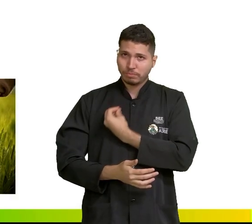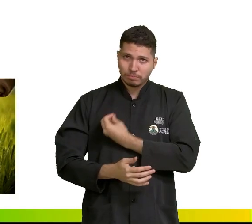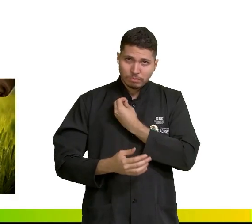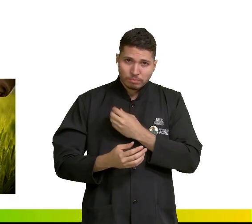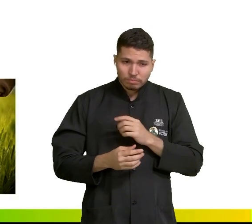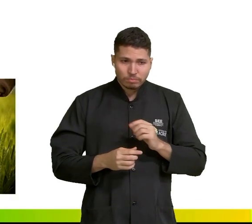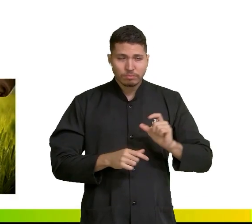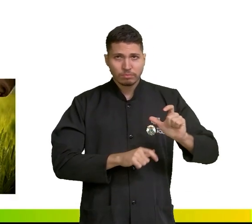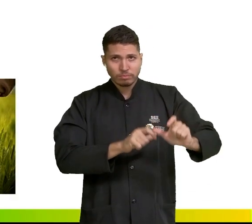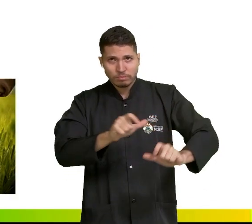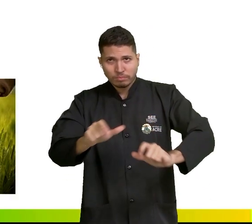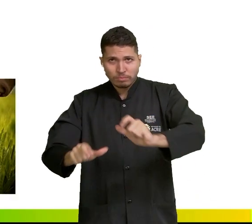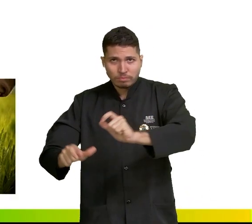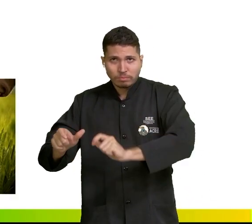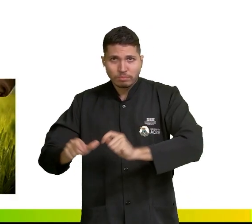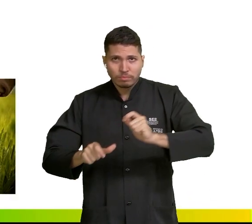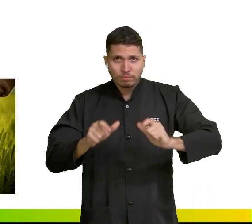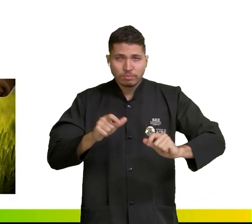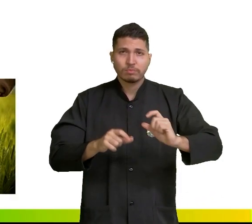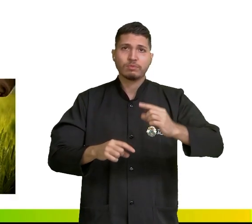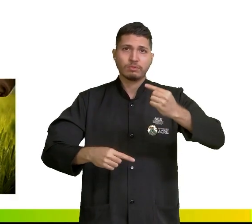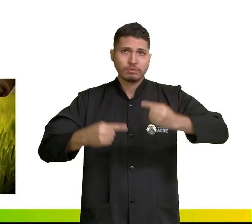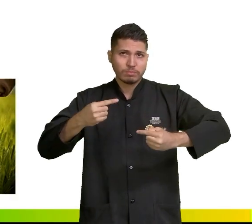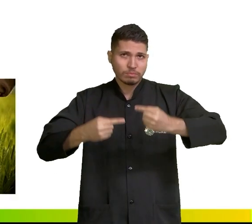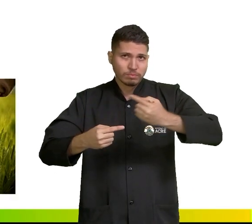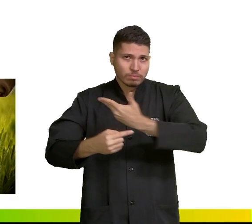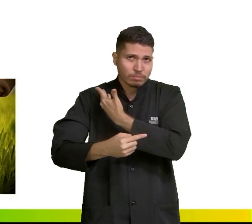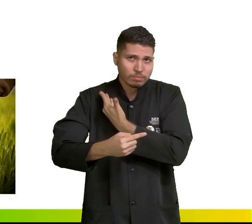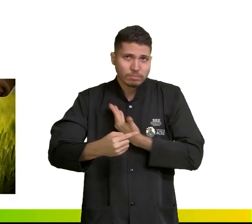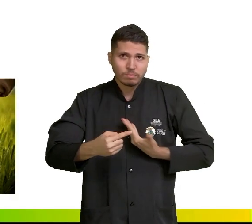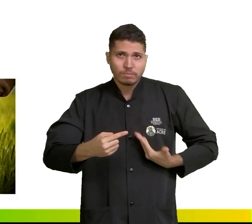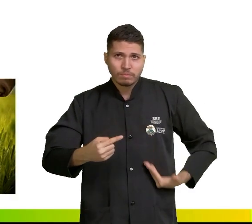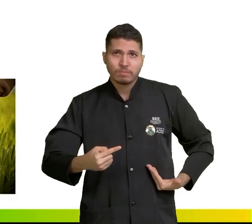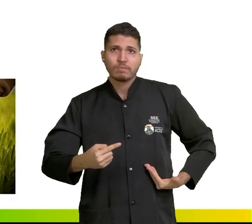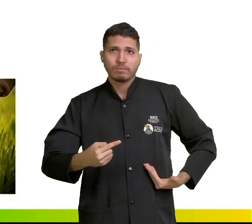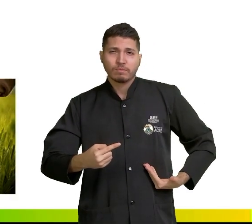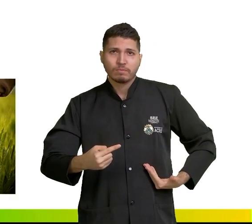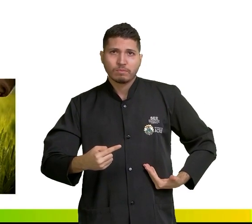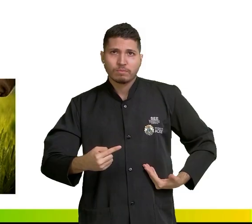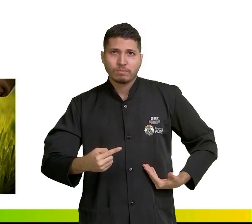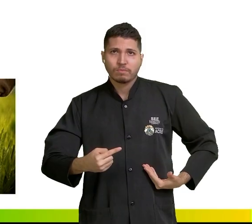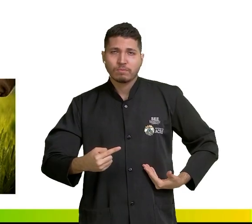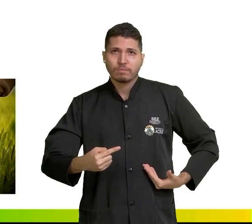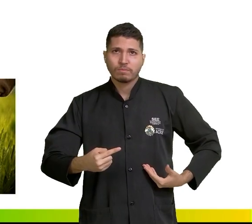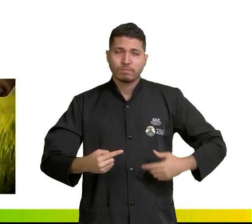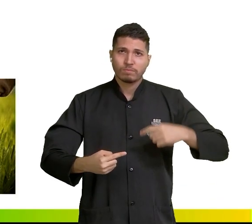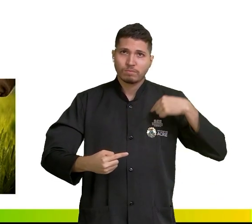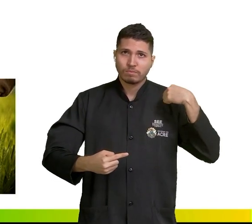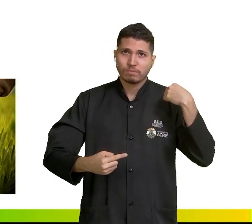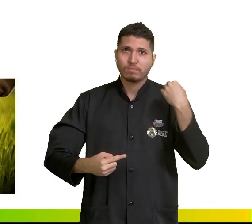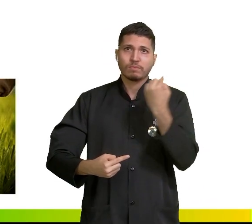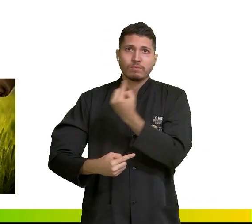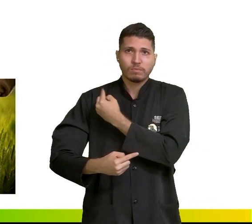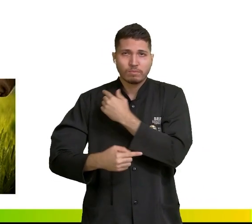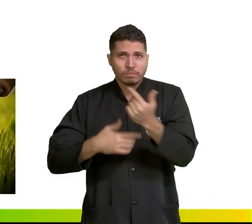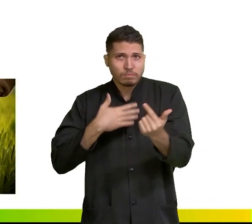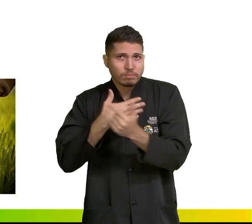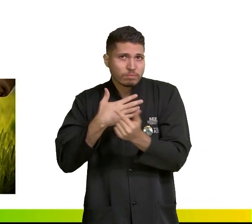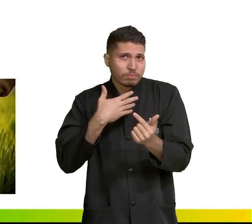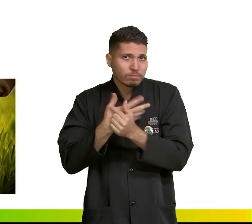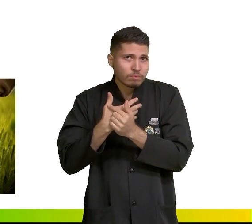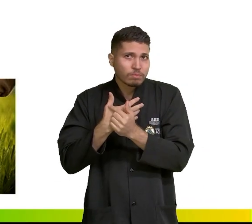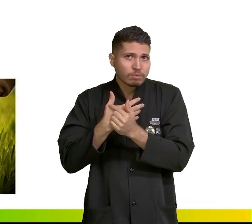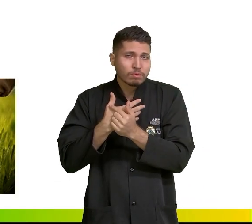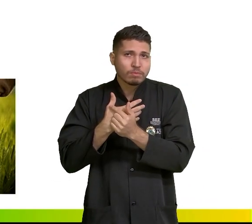sociedade em todas essas questões. Todos nós podemos fazer um pouquinho, né, pessoal? Então, todos nós da